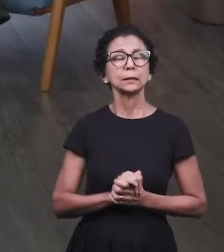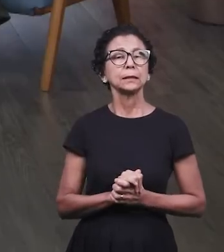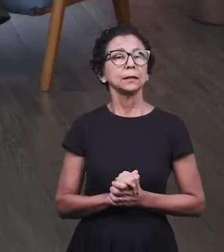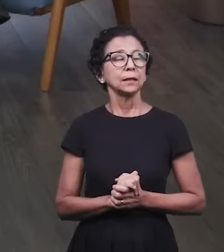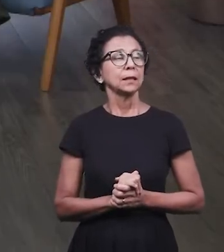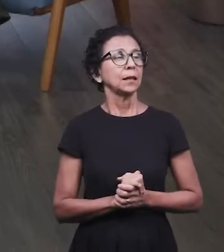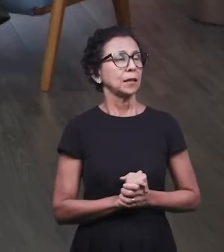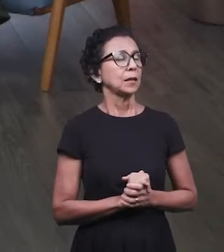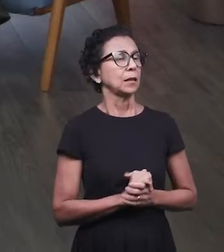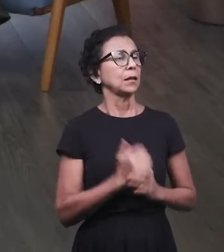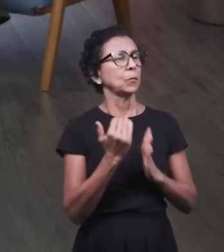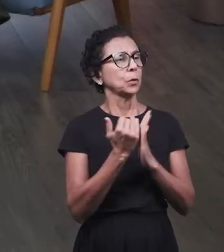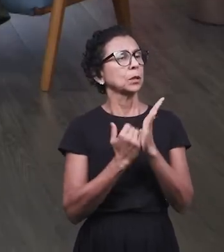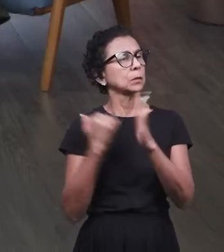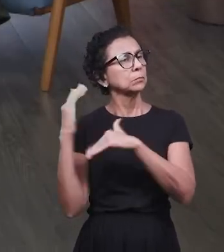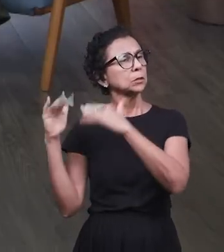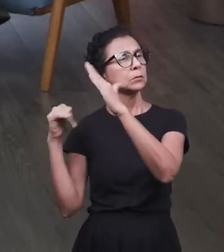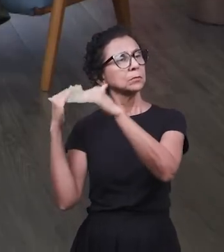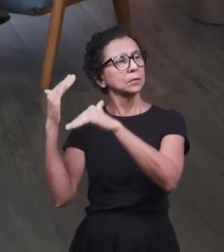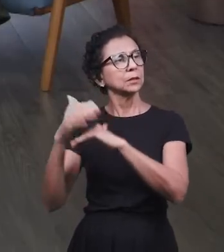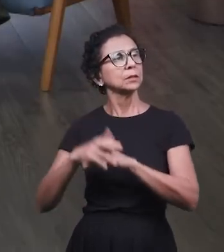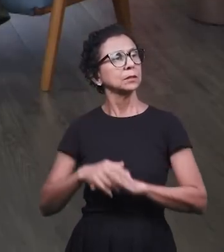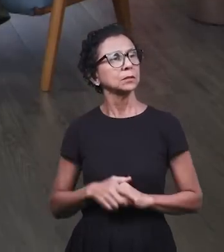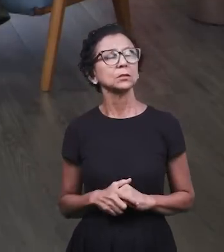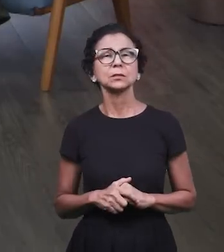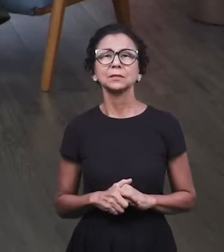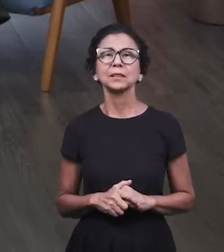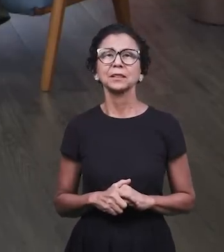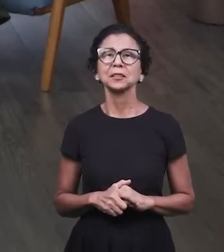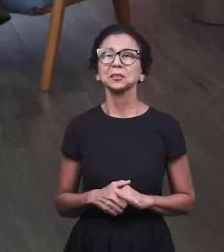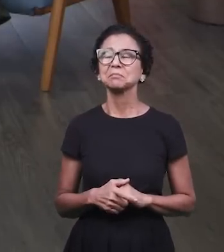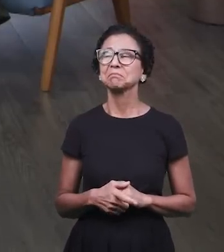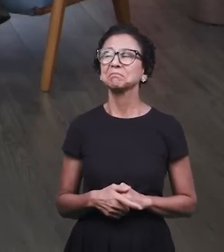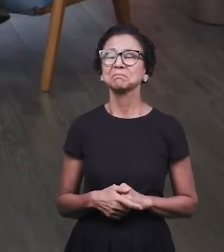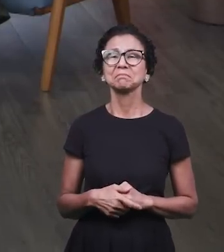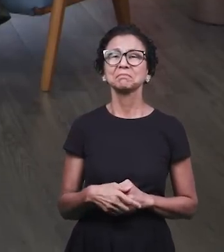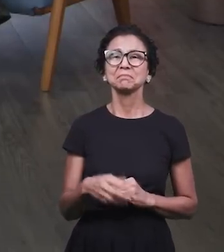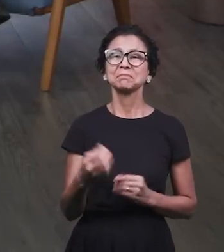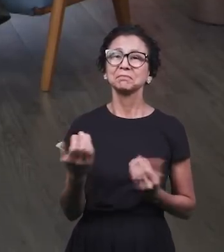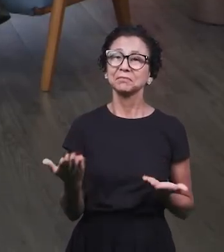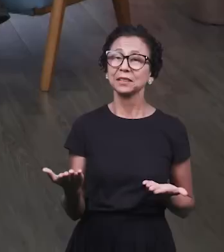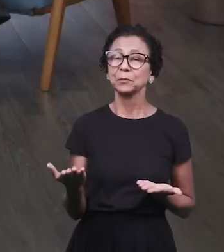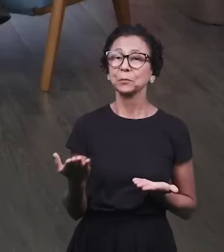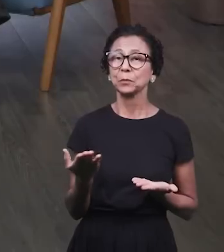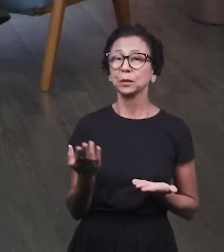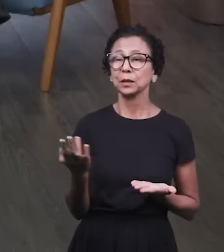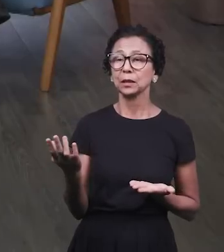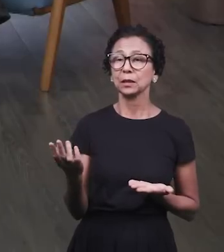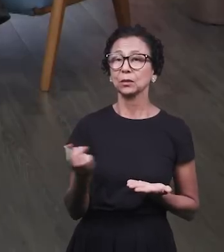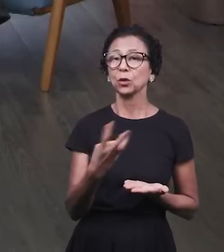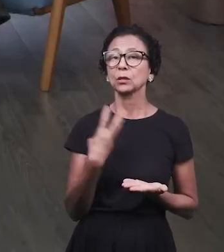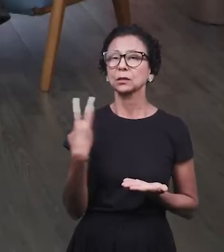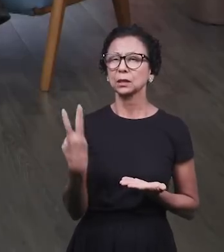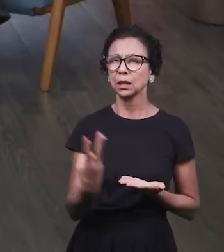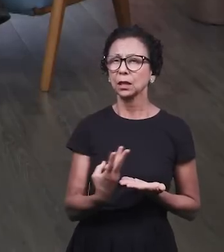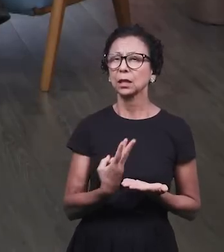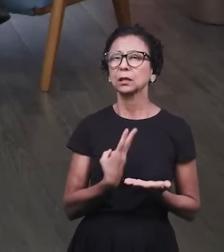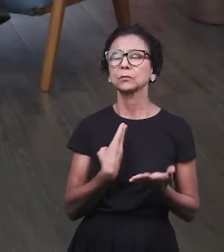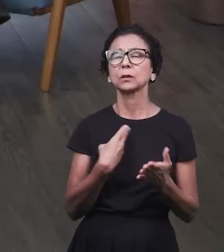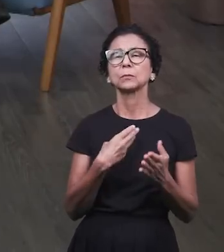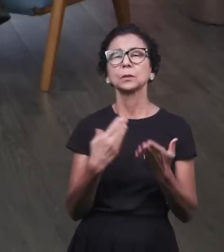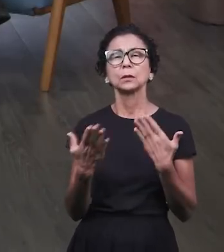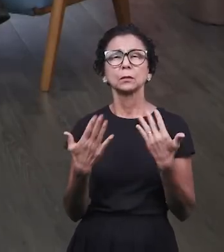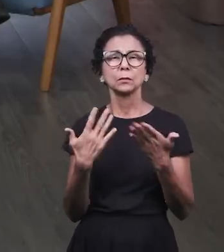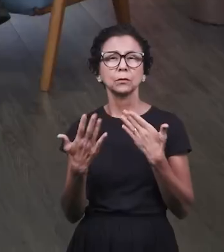programa e a gente que está aqui é beneficiário, né, dessa dinâmica. Sem dúvida. Porque a gente vai tratando das coisas aqui da EBD, dos assuntos,